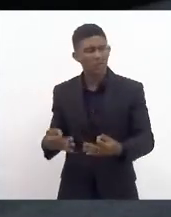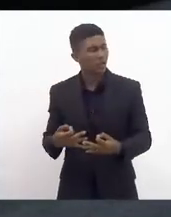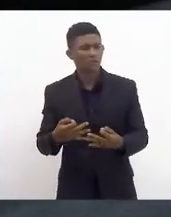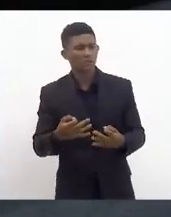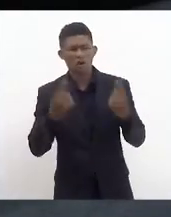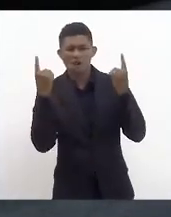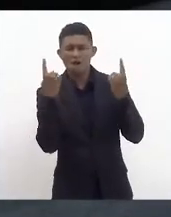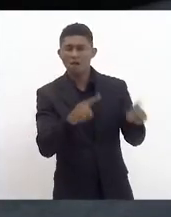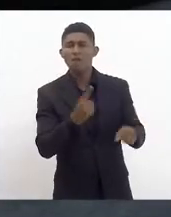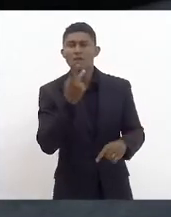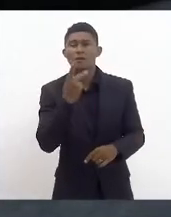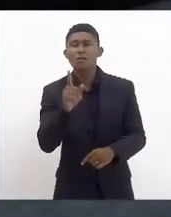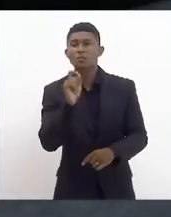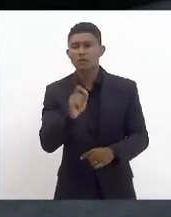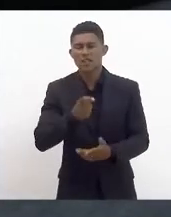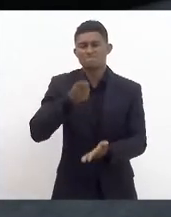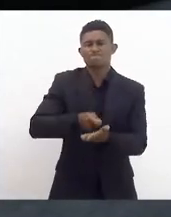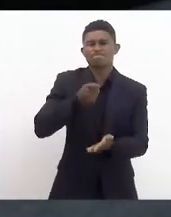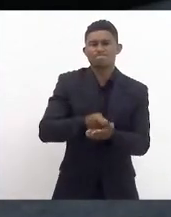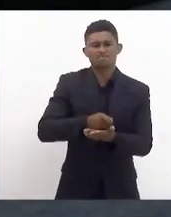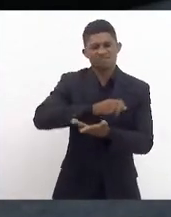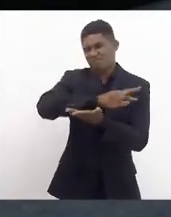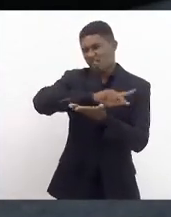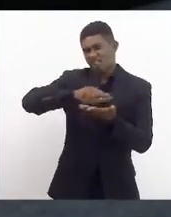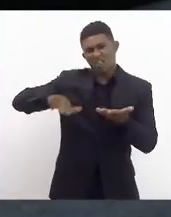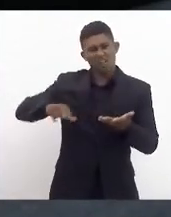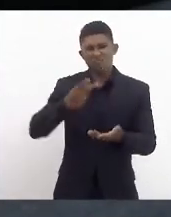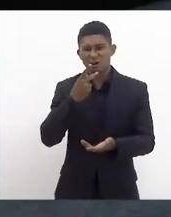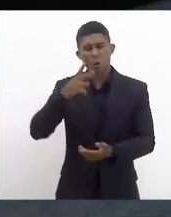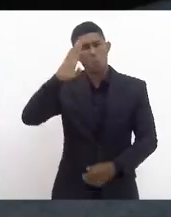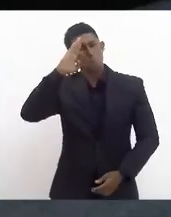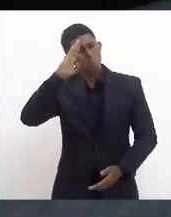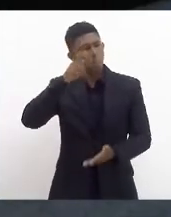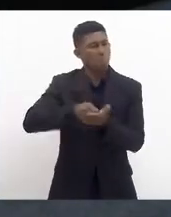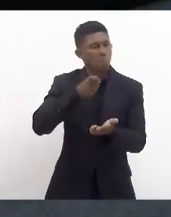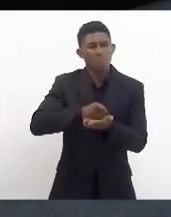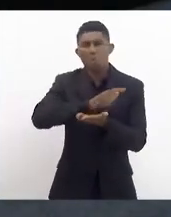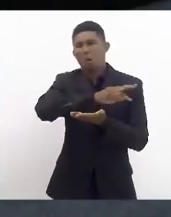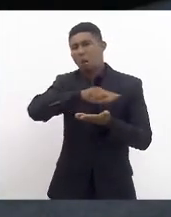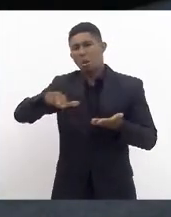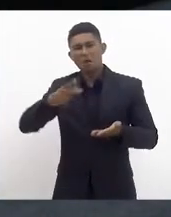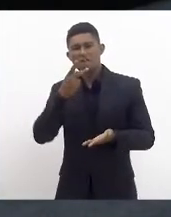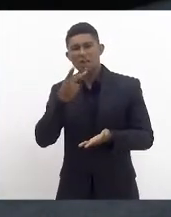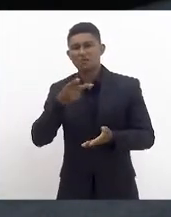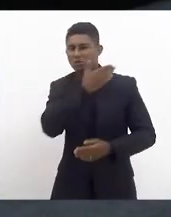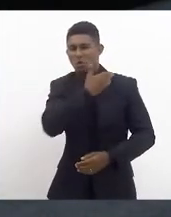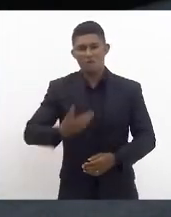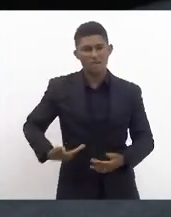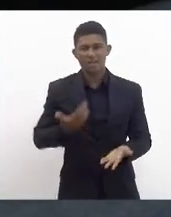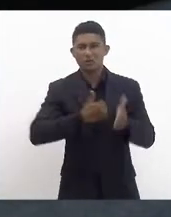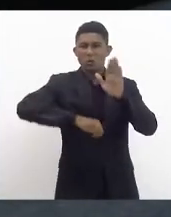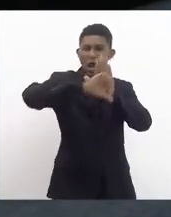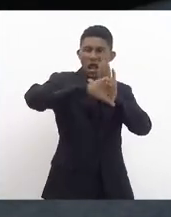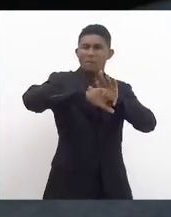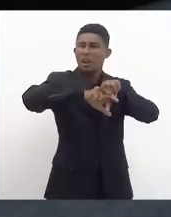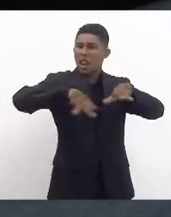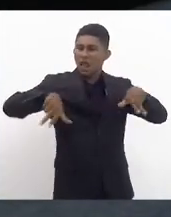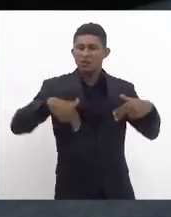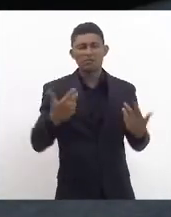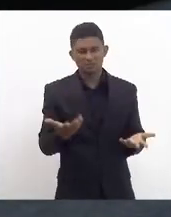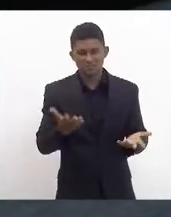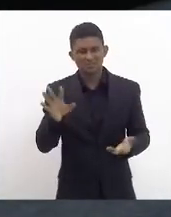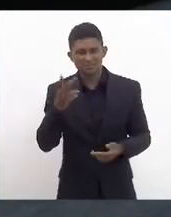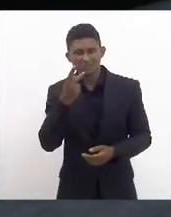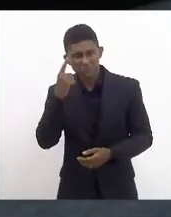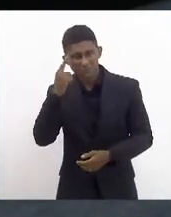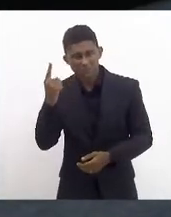de ditaduras, falando genericamente de ditaduras, de crimes, etc., sem citar exatamente do que está